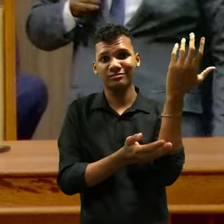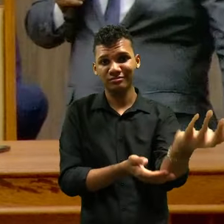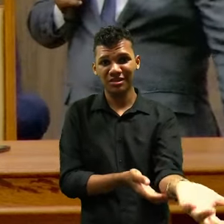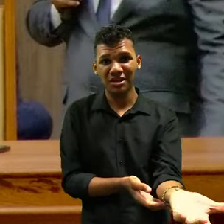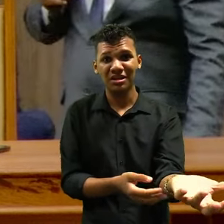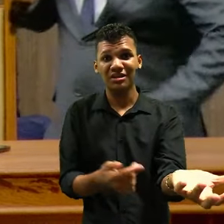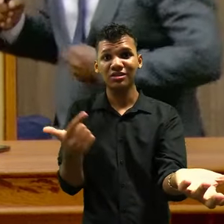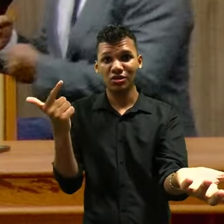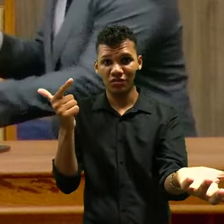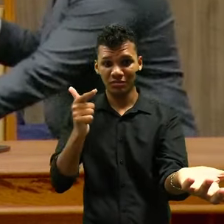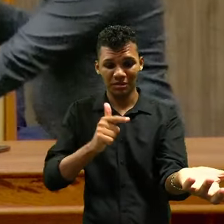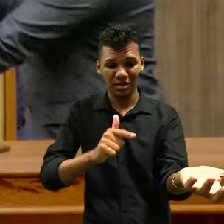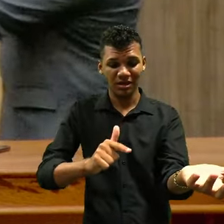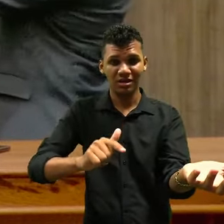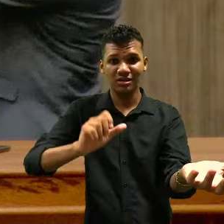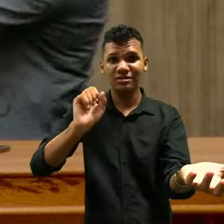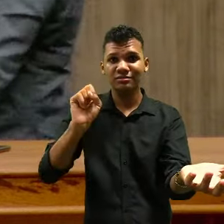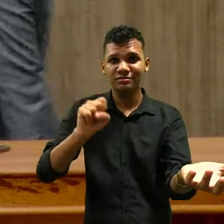cortada